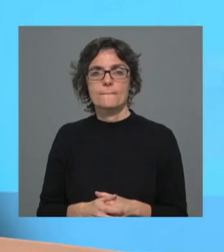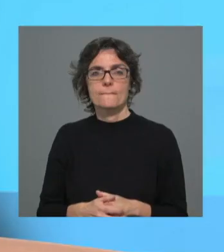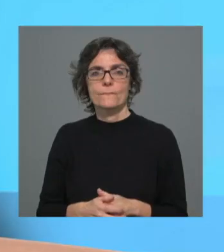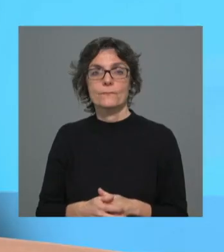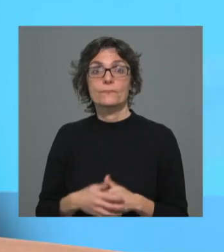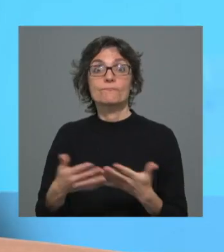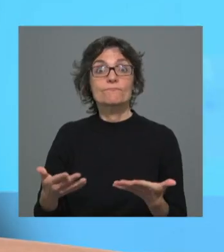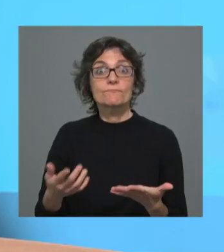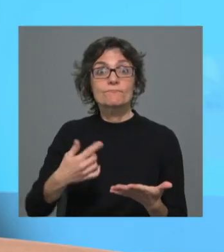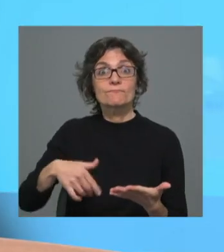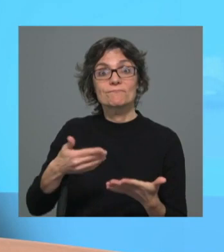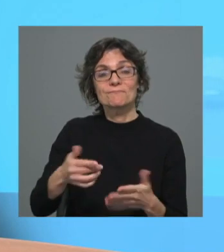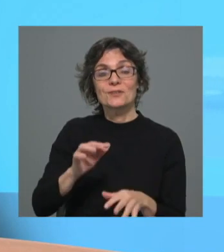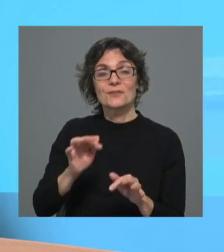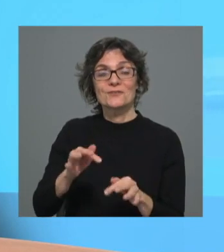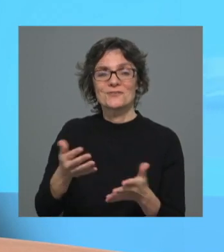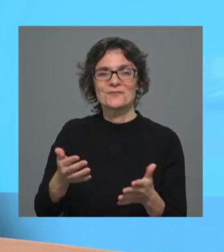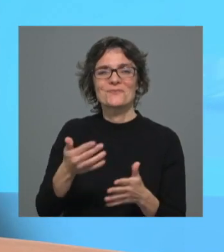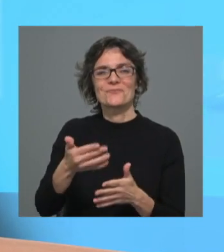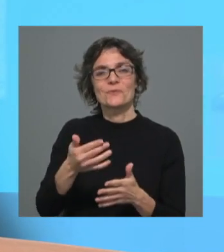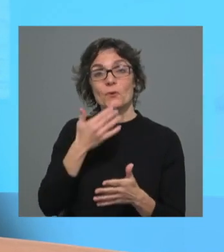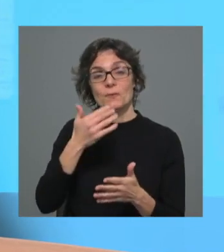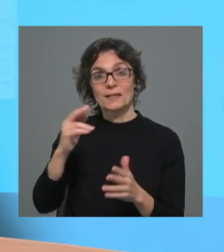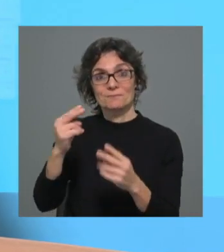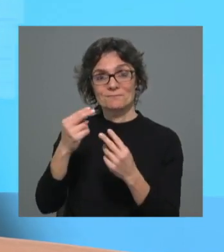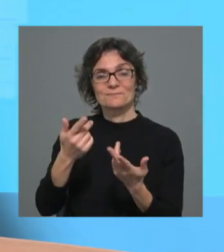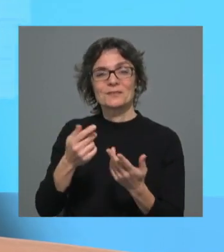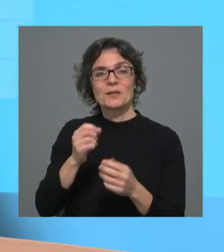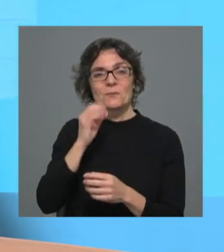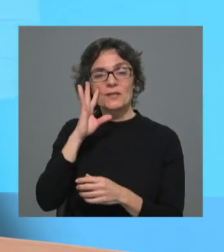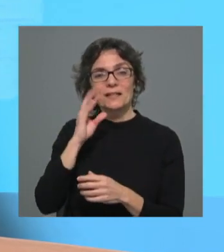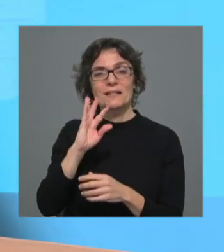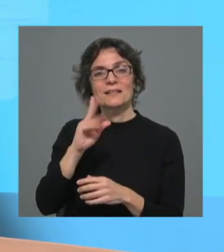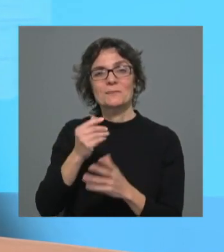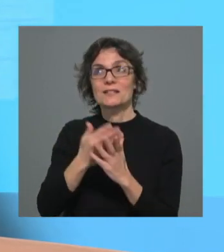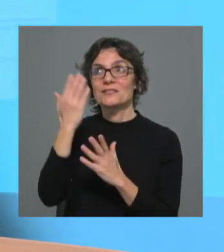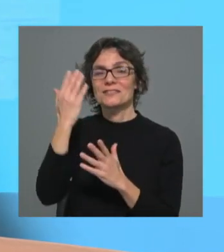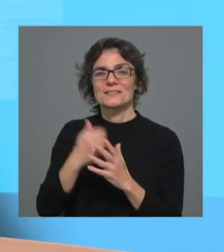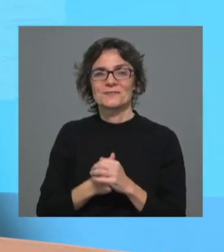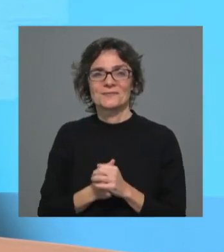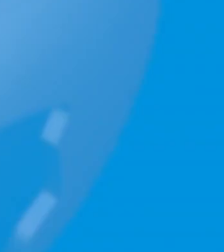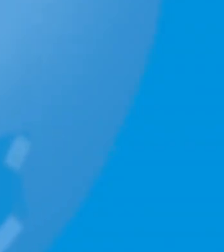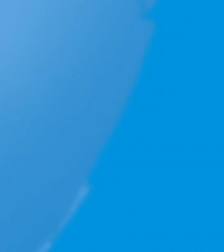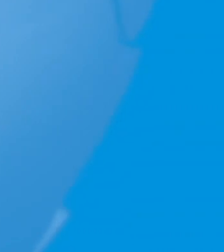E ficamos por aqui. Obrigado por ter estado connosco. Tenha então uma muito boa tarde e até amanhã, se Deus quiser.